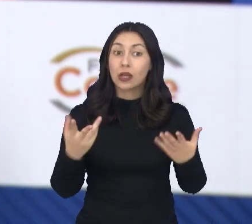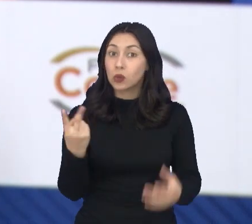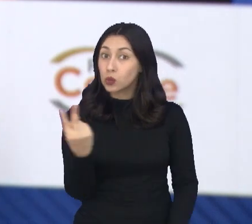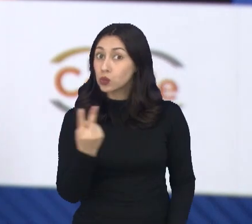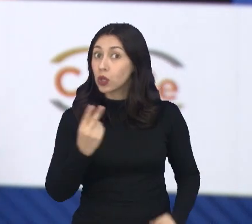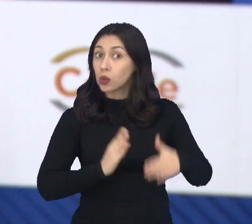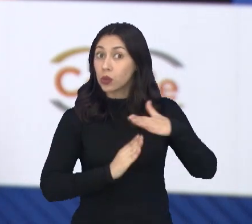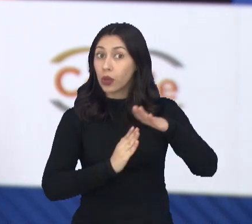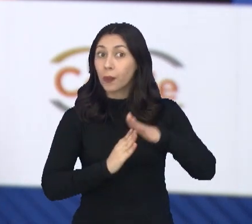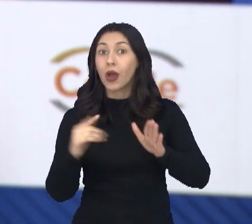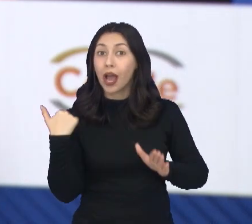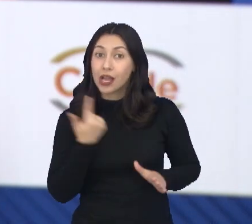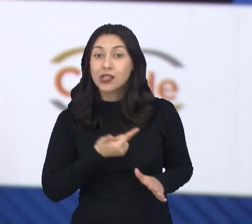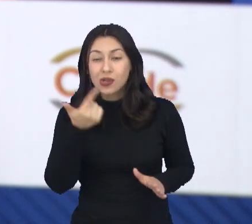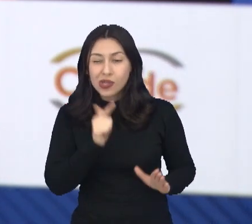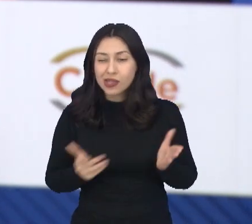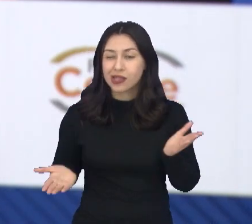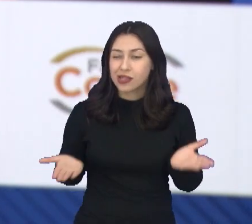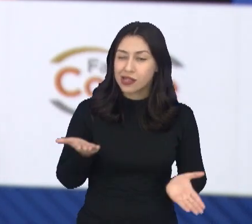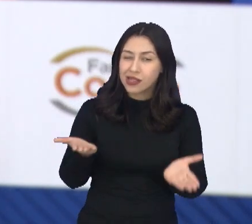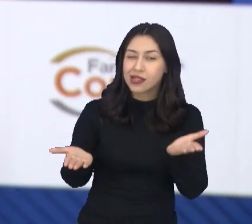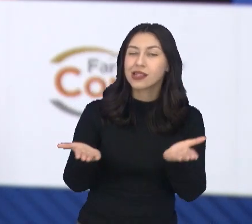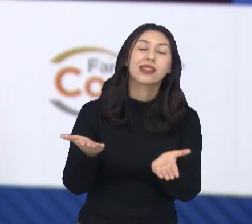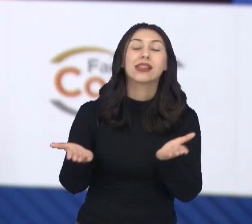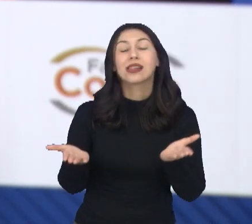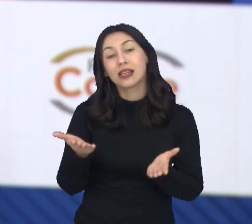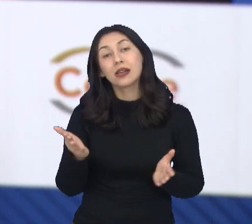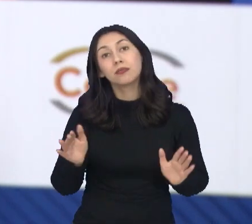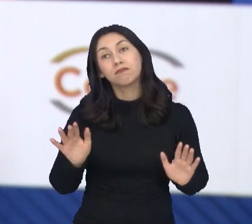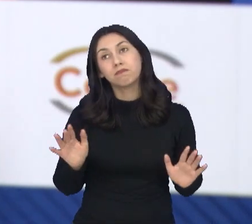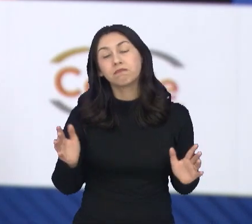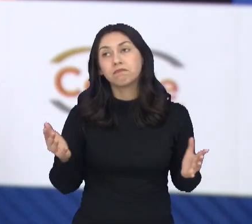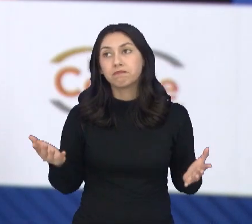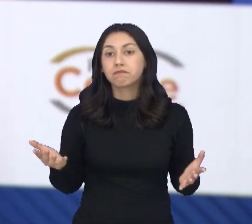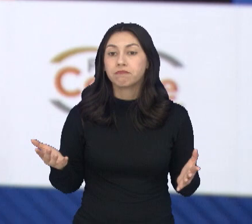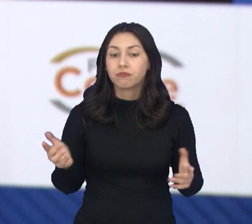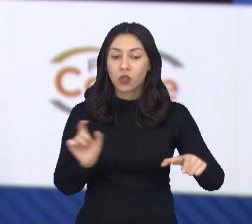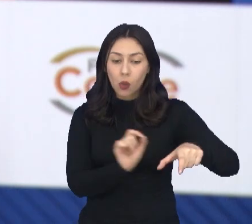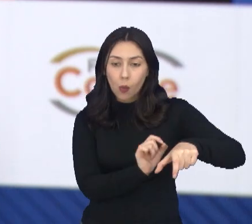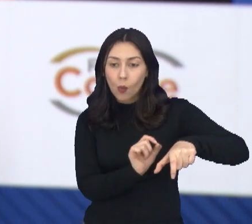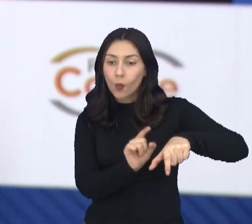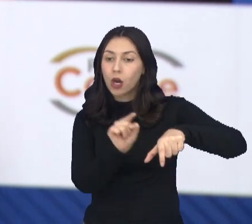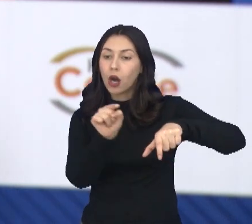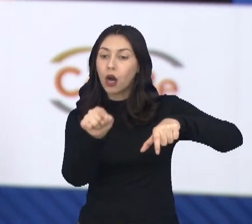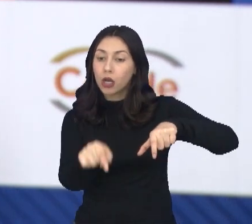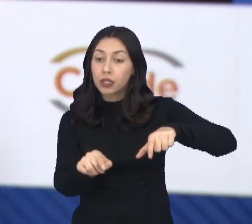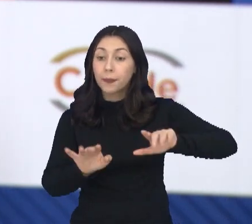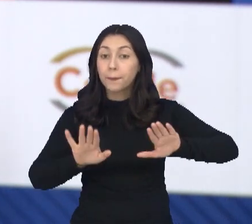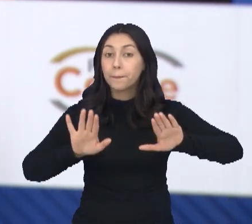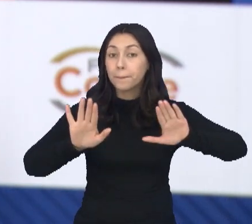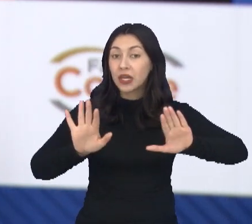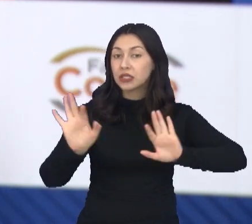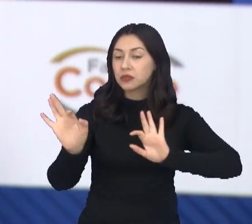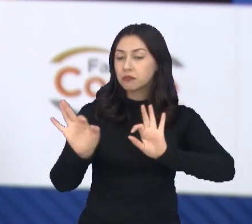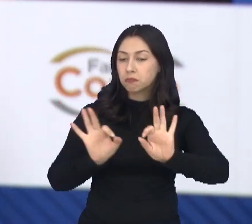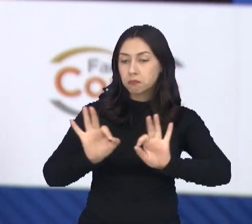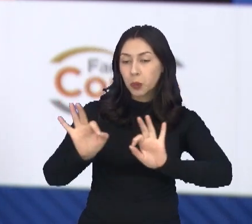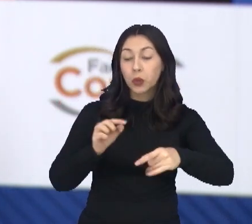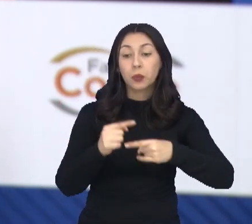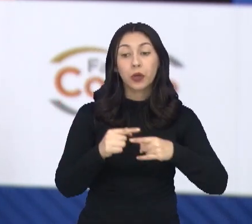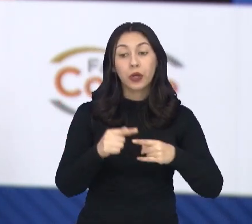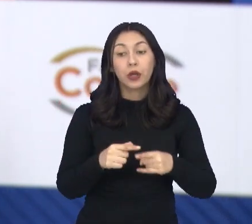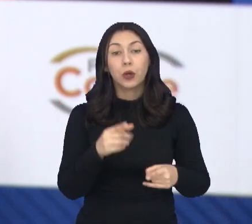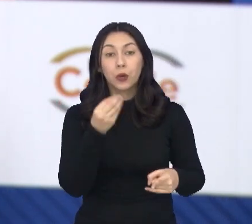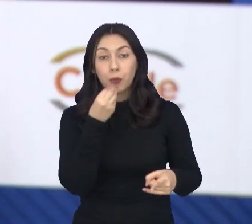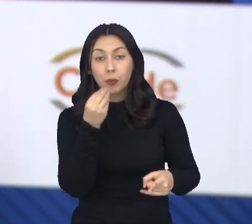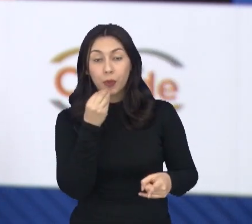para o nosso campo, até o gol, né? Foi de escanteio, lógico, mas foi numa transição que a gente tinha elaborado, porque tinha um espaço muito